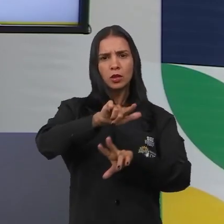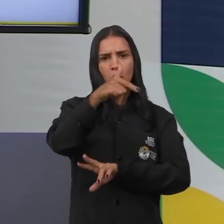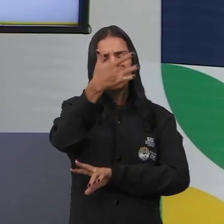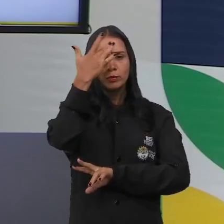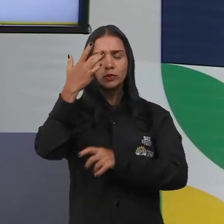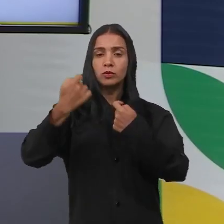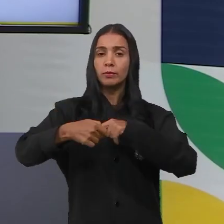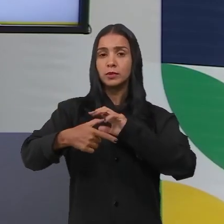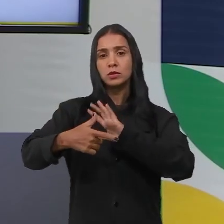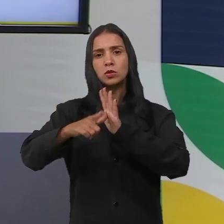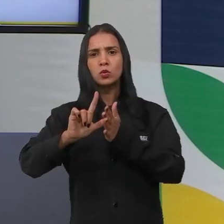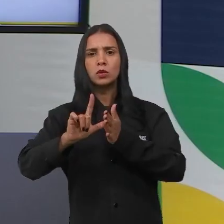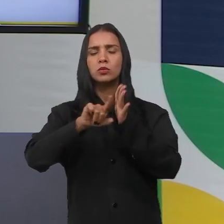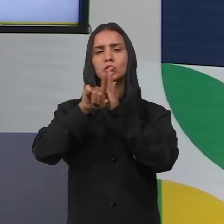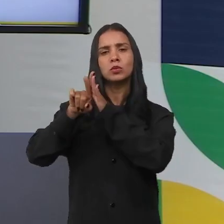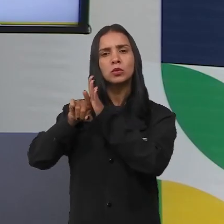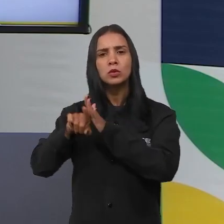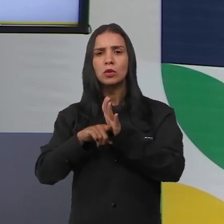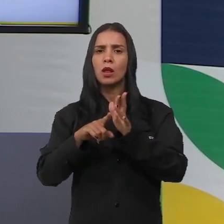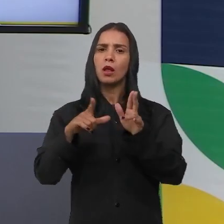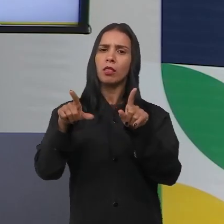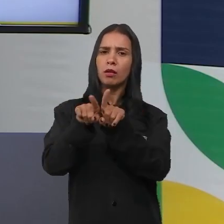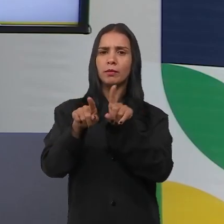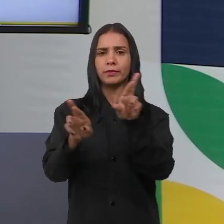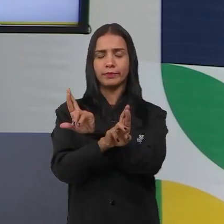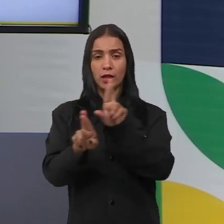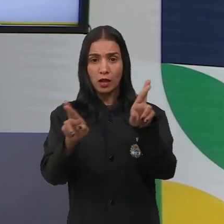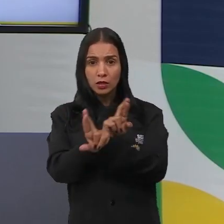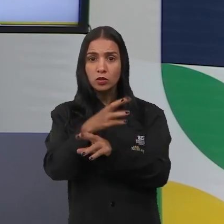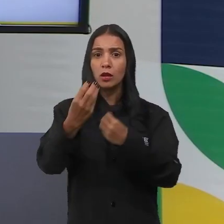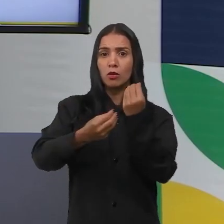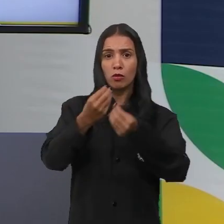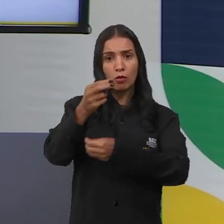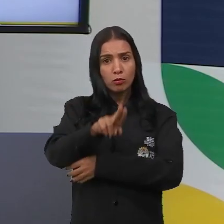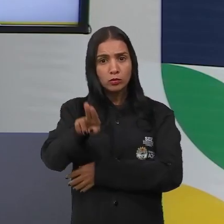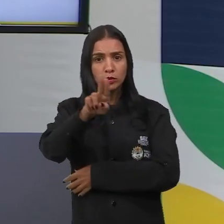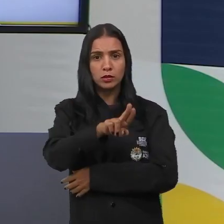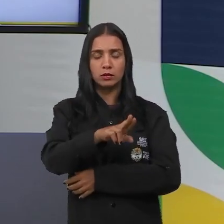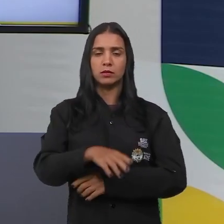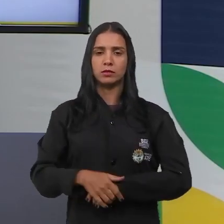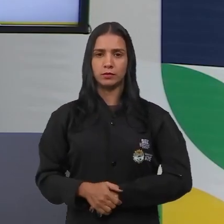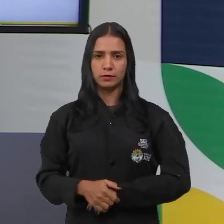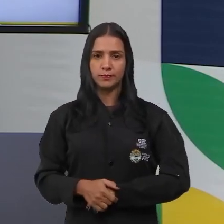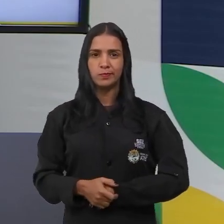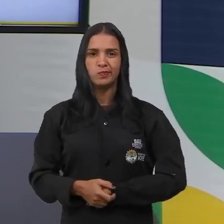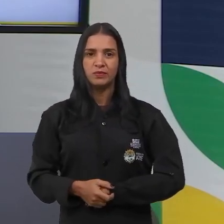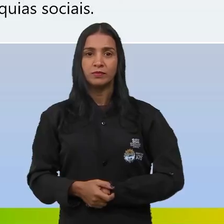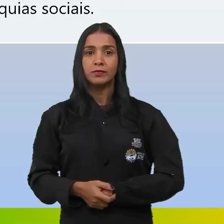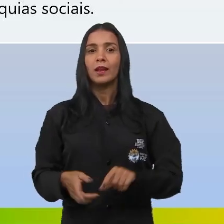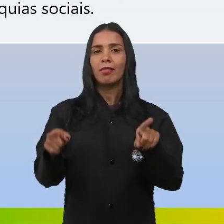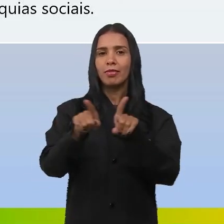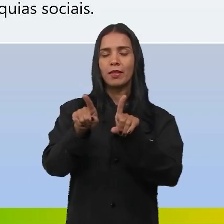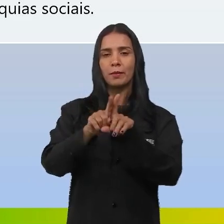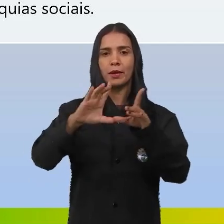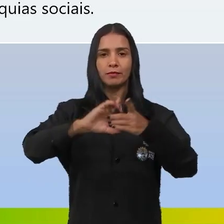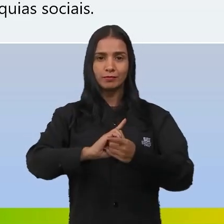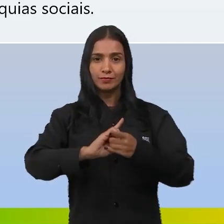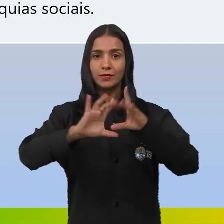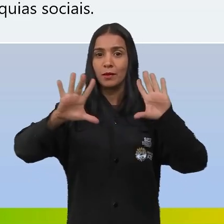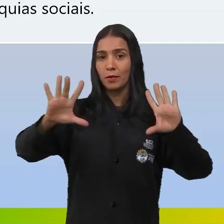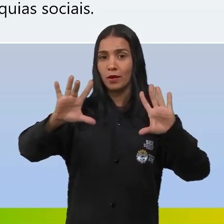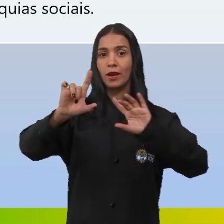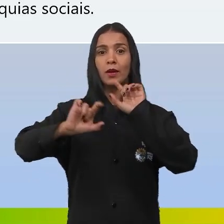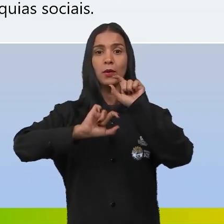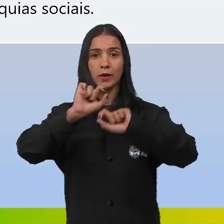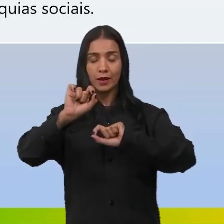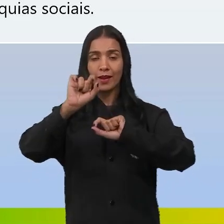cena. Precisa também fazer essa relação de como utilizar cada elemento. E a democracia, que são as interações